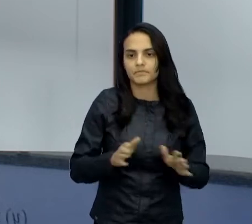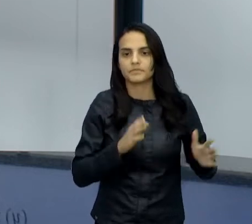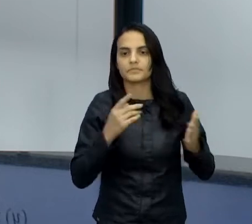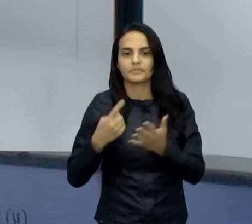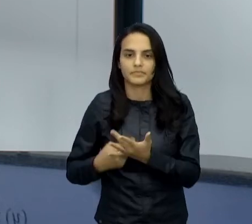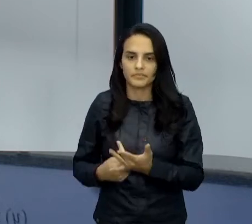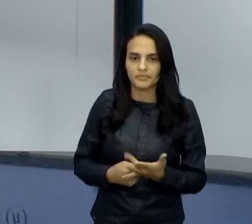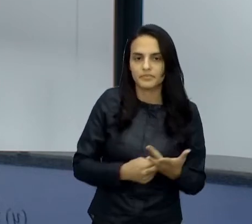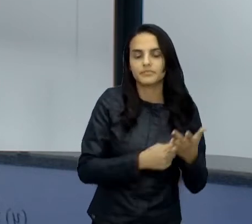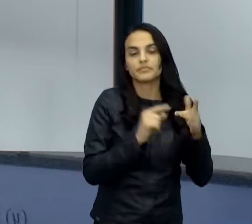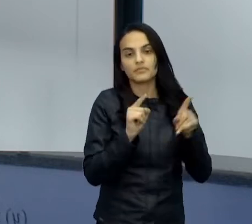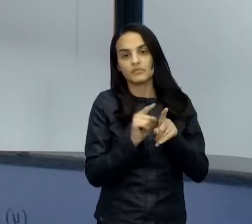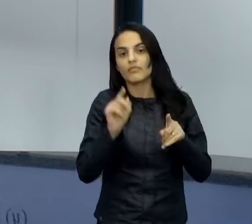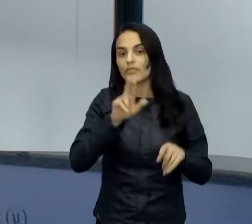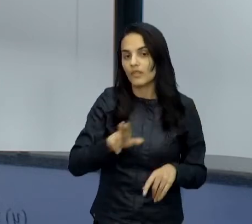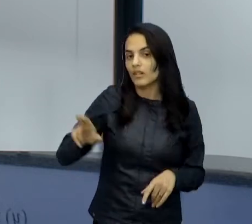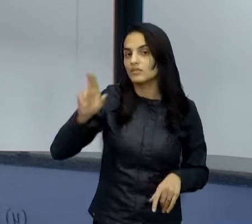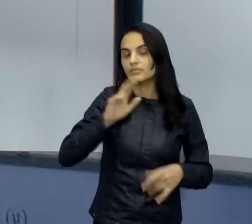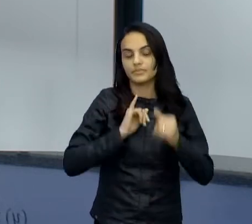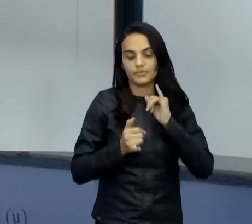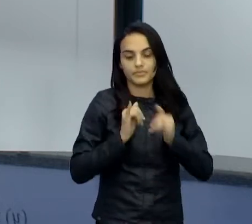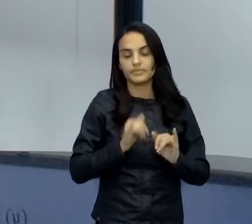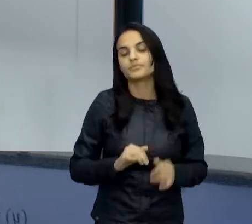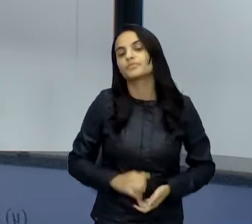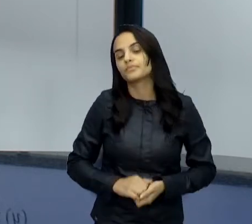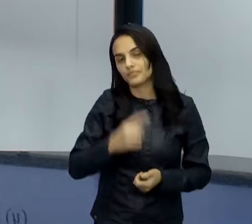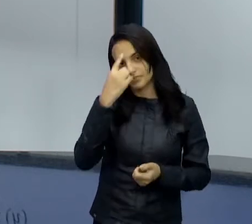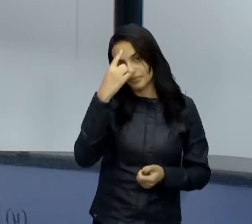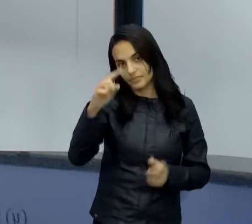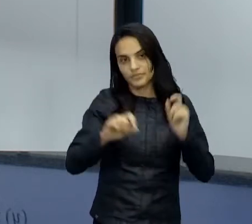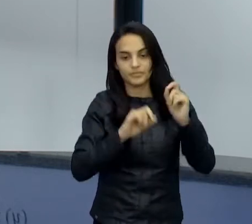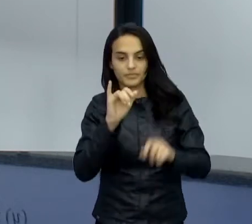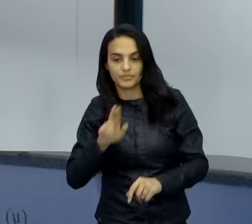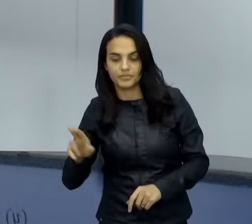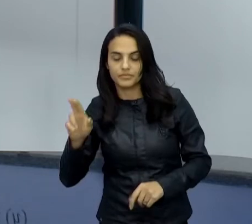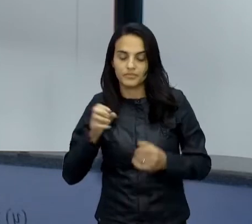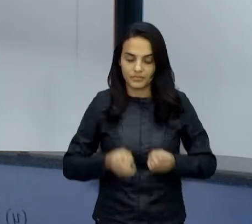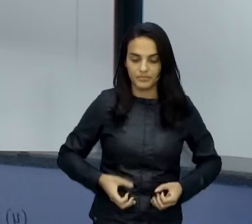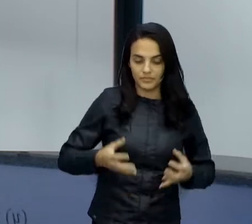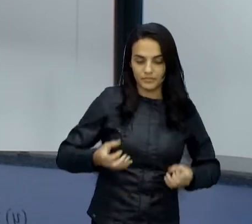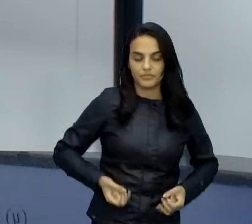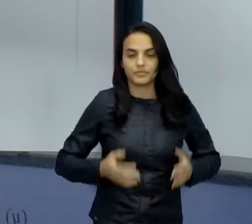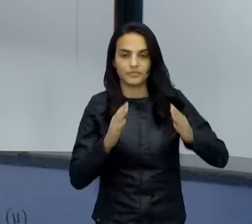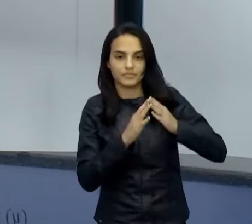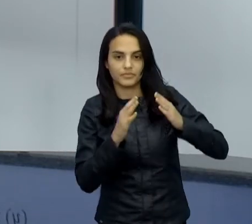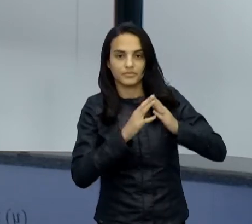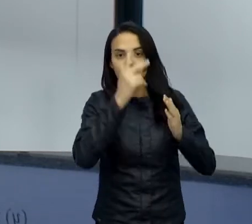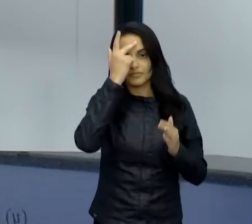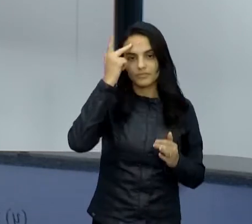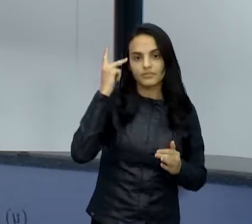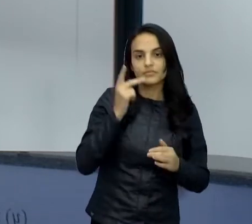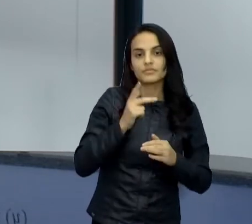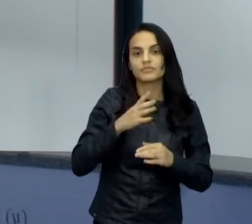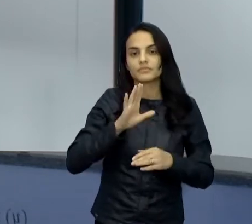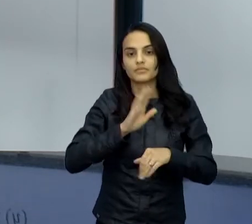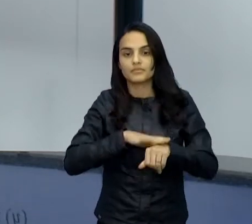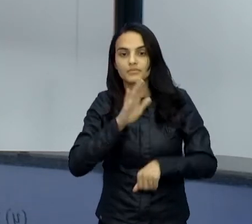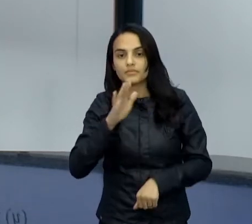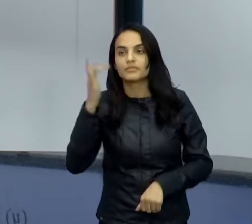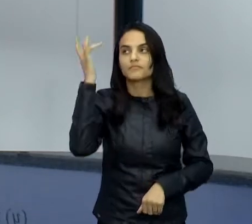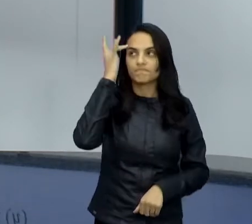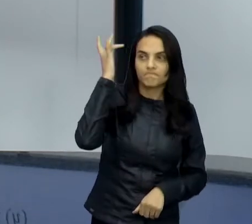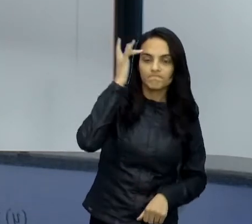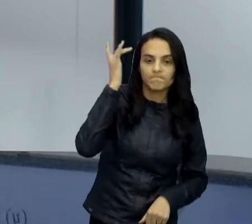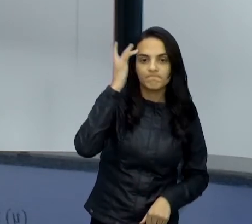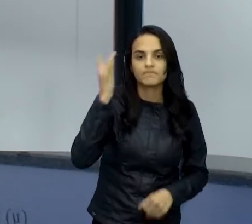tecnologia também utiliza-se muito a eletricidade. Então a ideia é que o consumo residencial, se as pessoas tiverem um pouco mais de consciência,